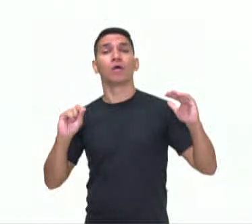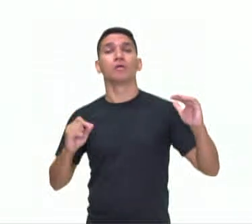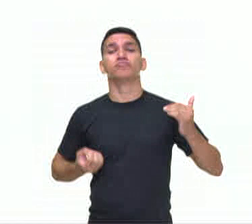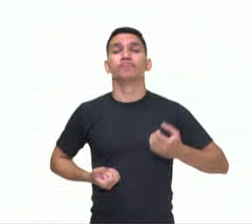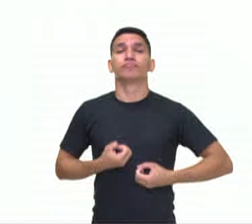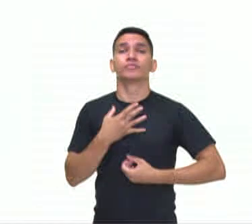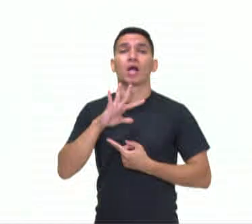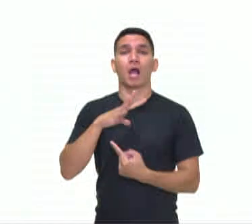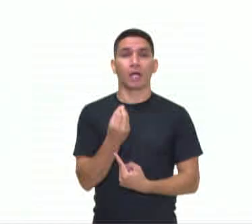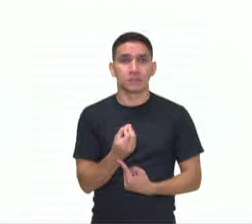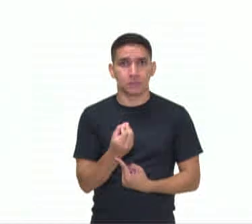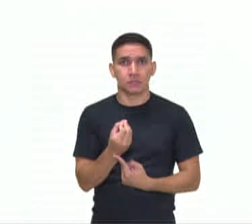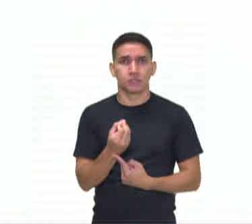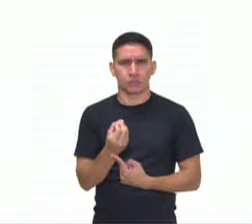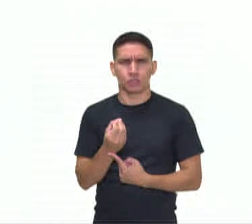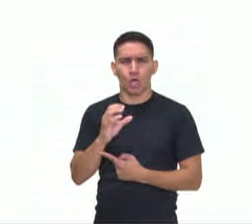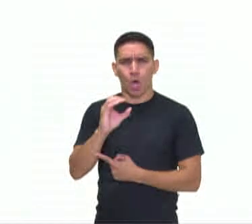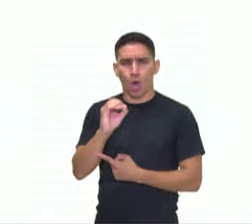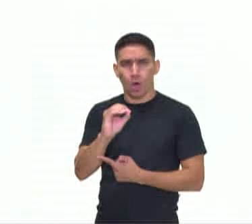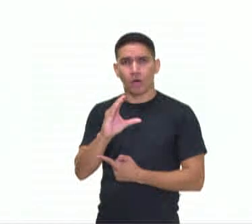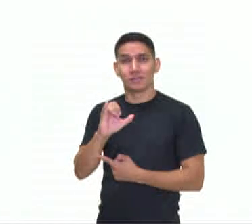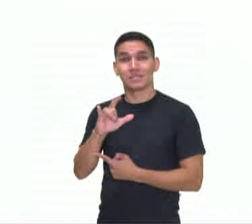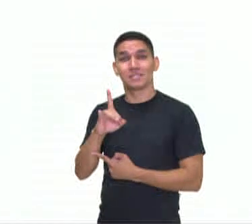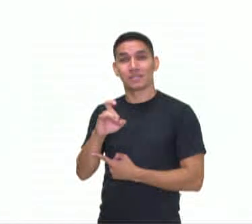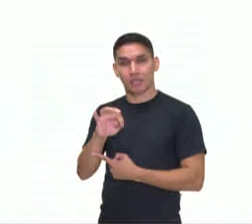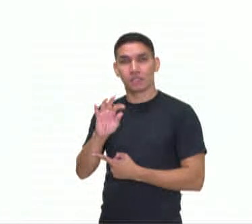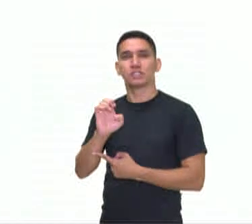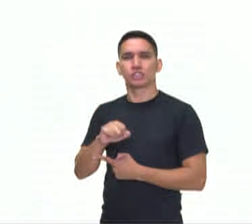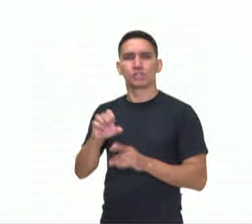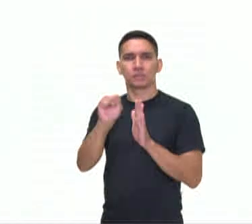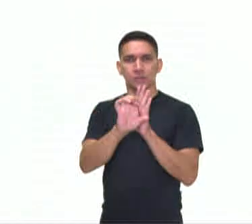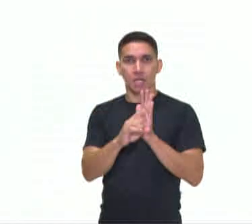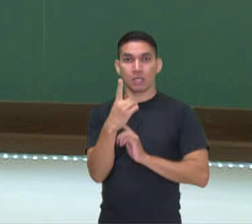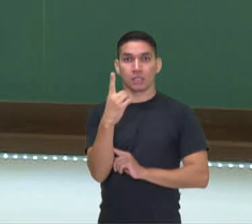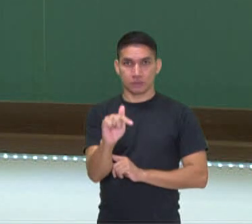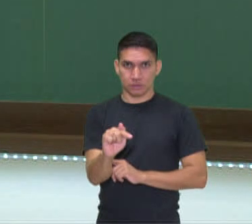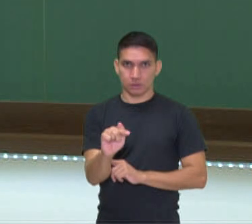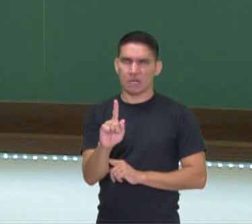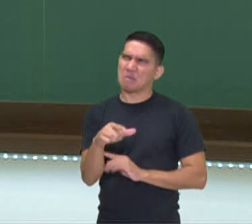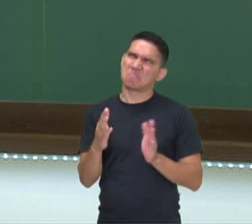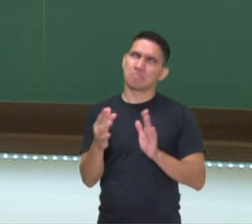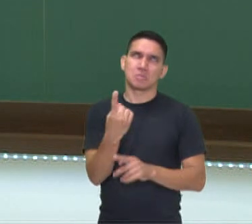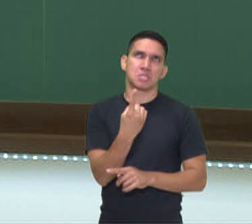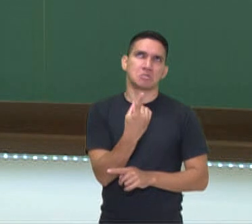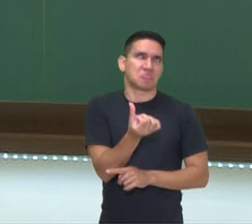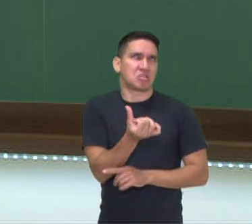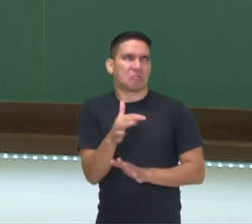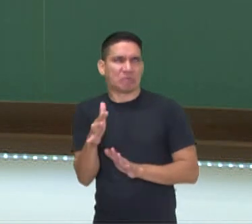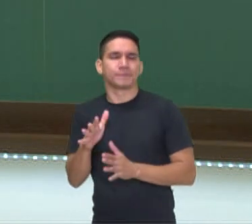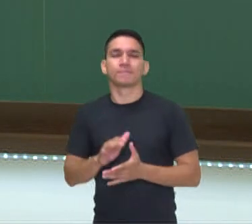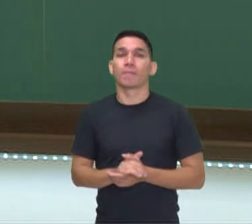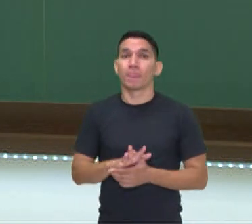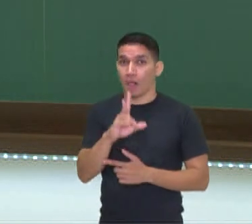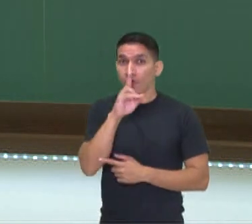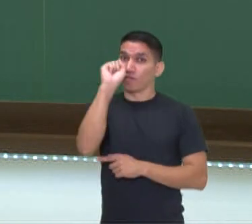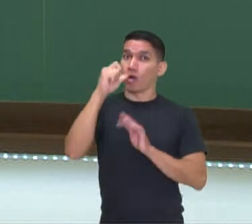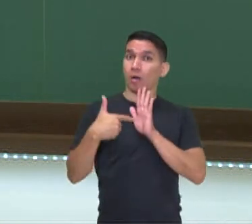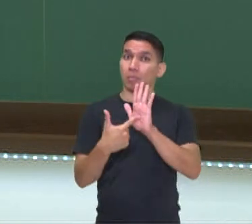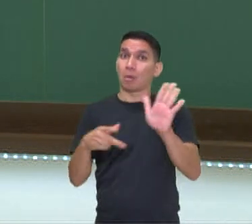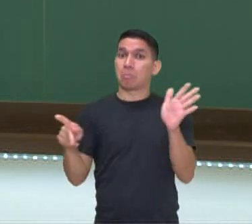do Ocidente do século XVII, 1600 e pouquinho, fortemente influenciado pela